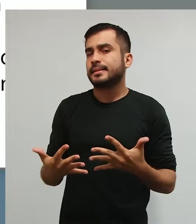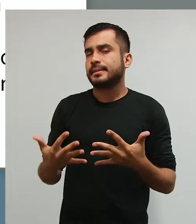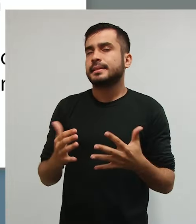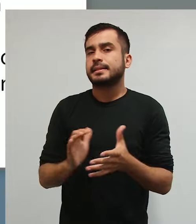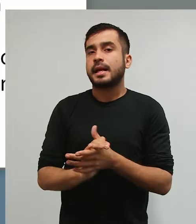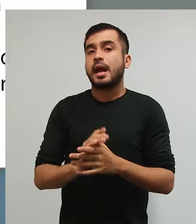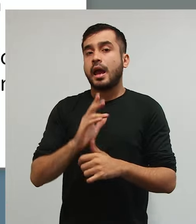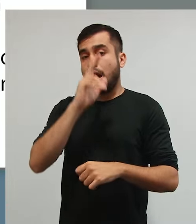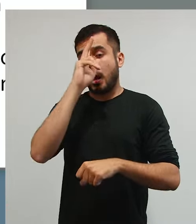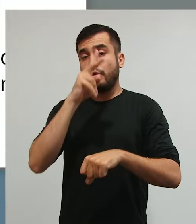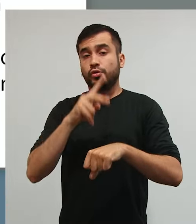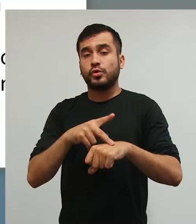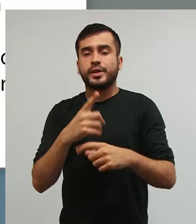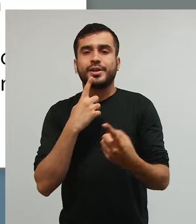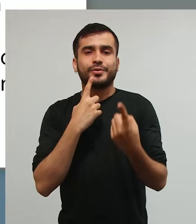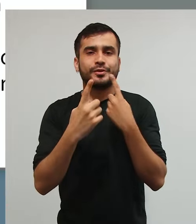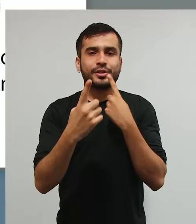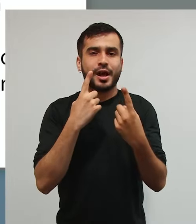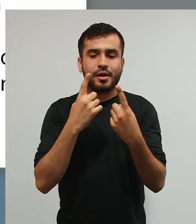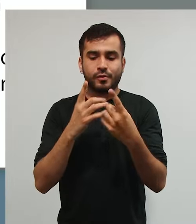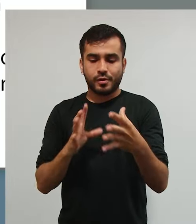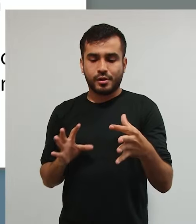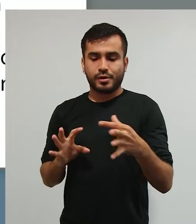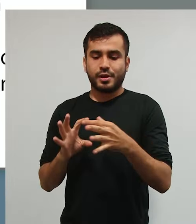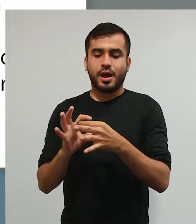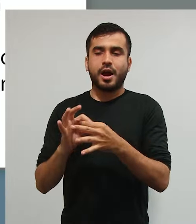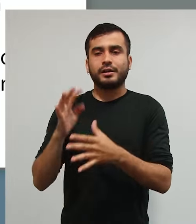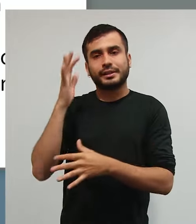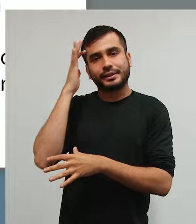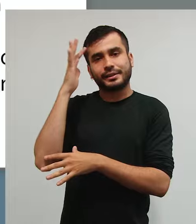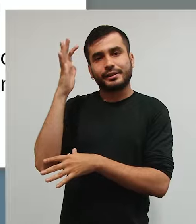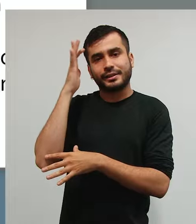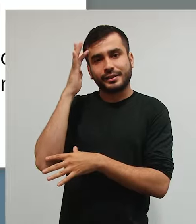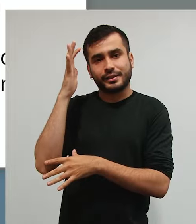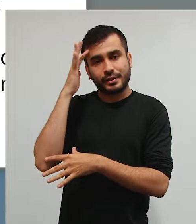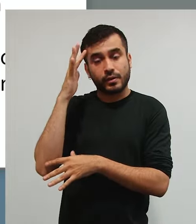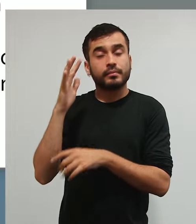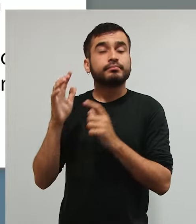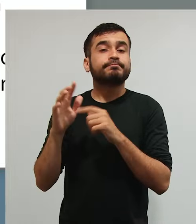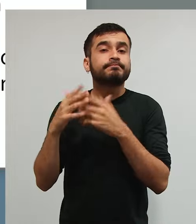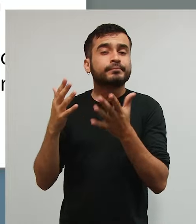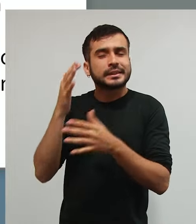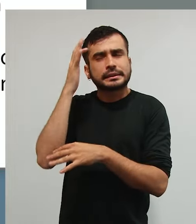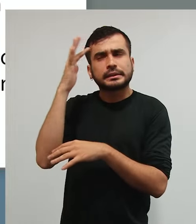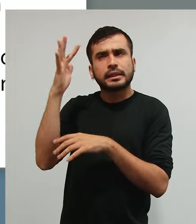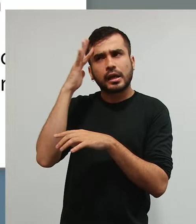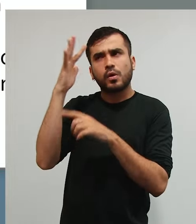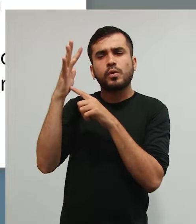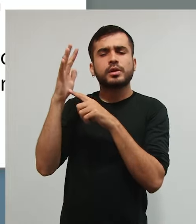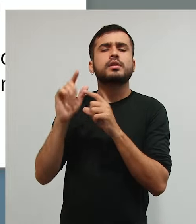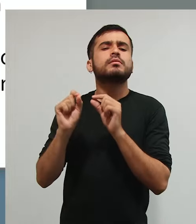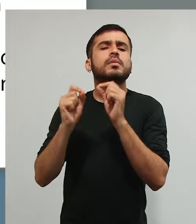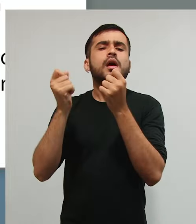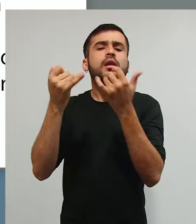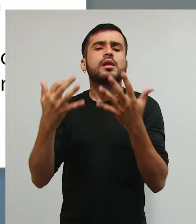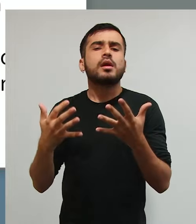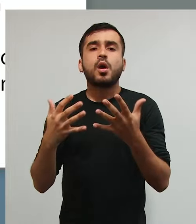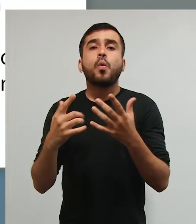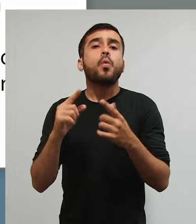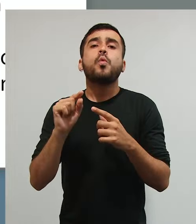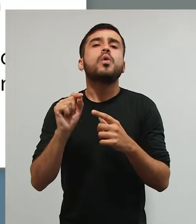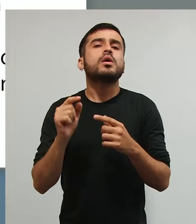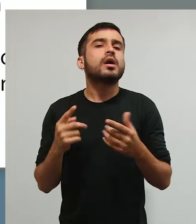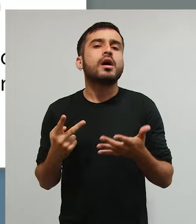Texto reflexivo é exatamente o que eu acabei de descrever. É a autoria em diálogo com a teoria.